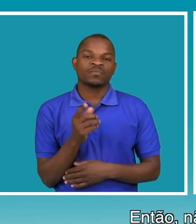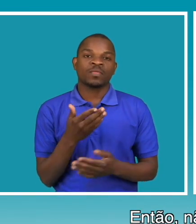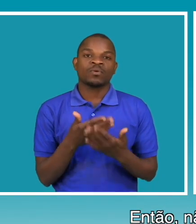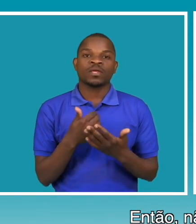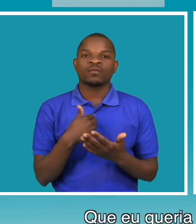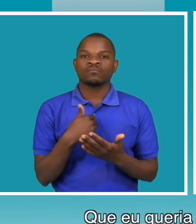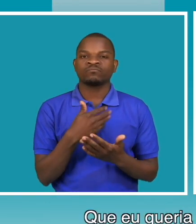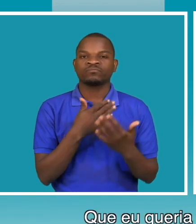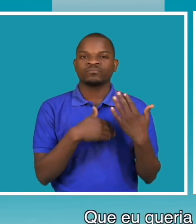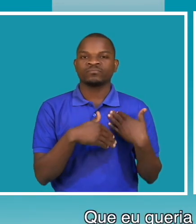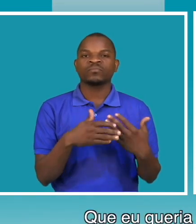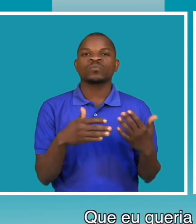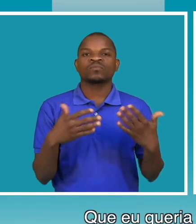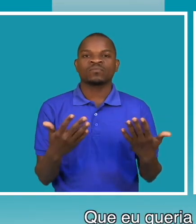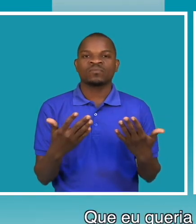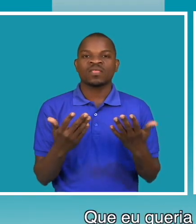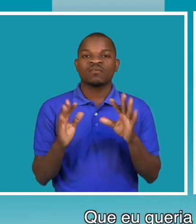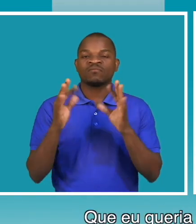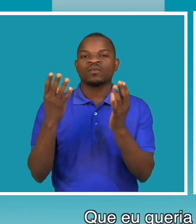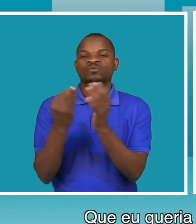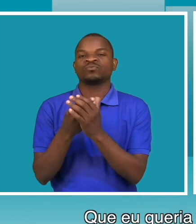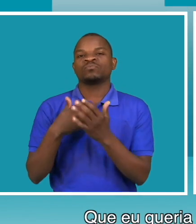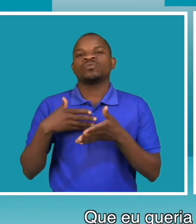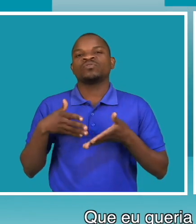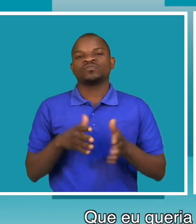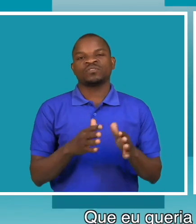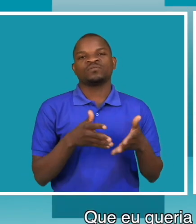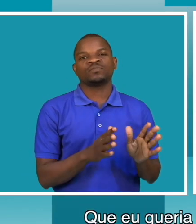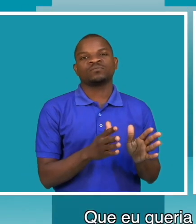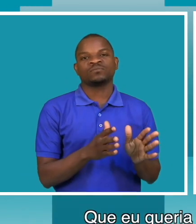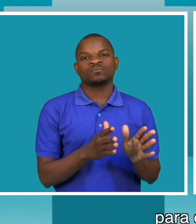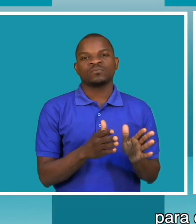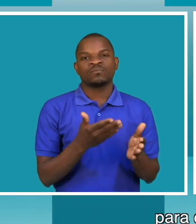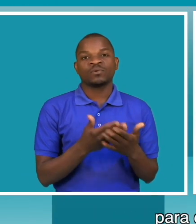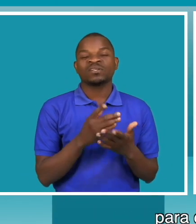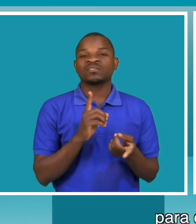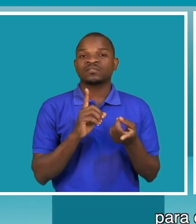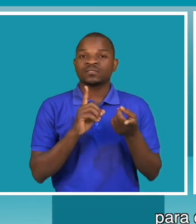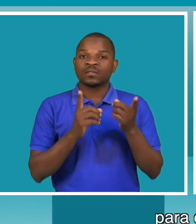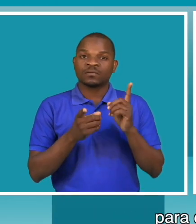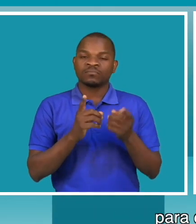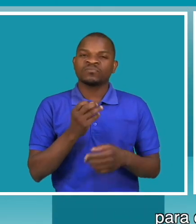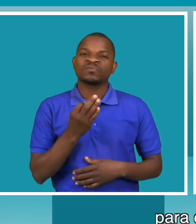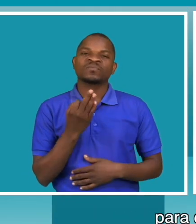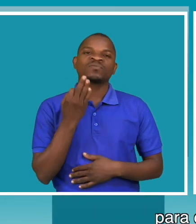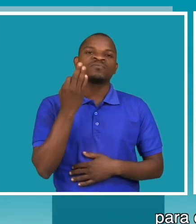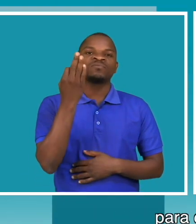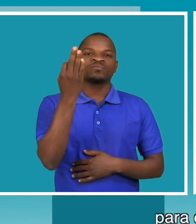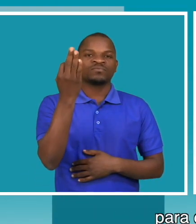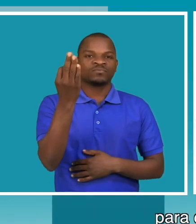ajuda. O que eu queria era viver perto dos meus filhos. Para que se um dia